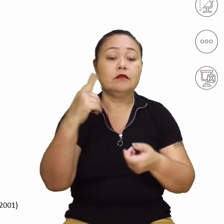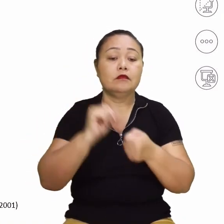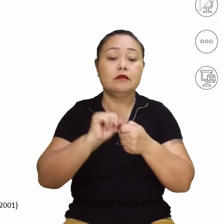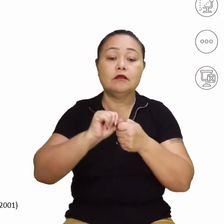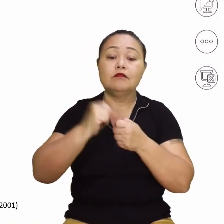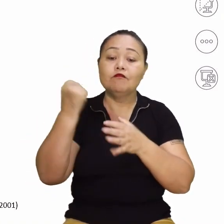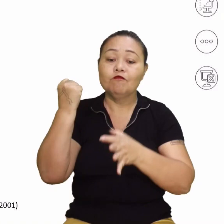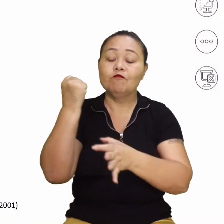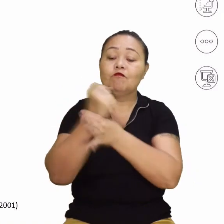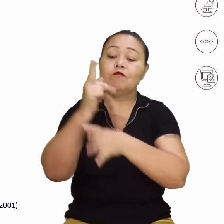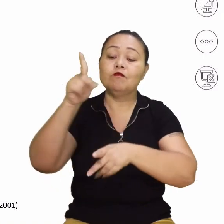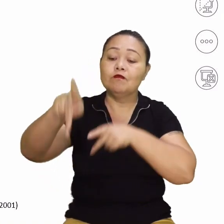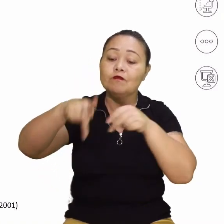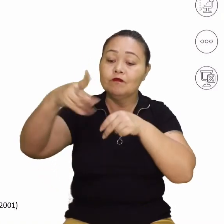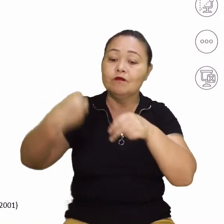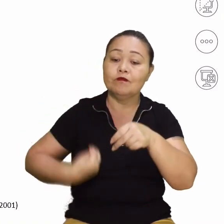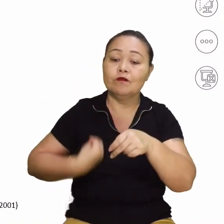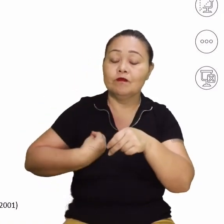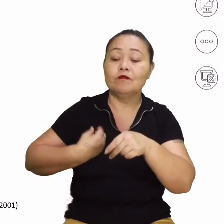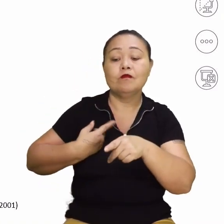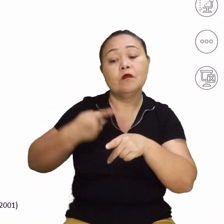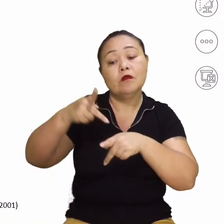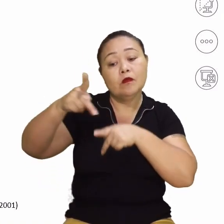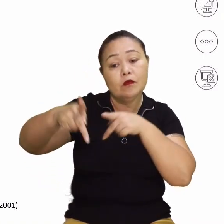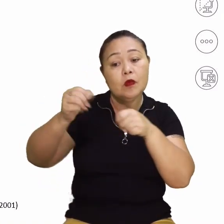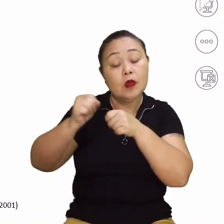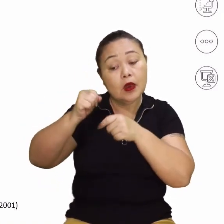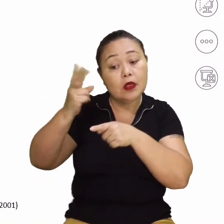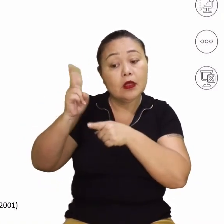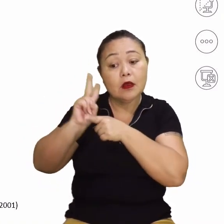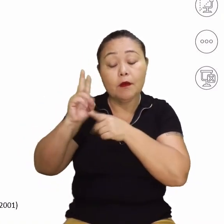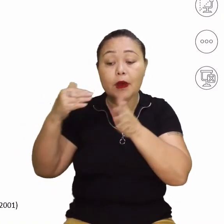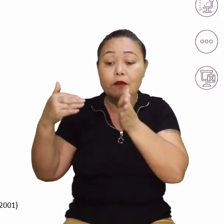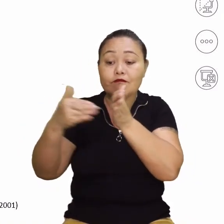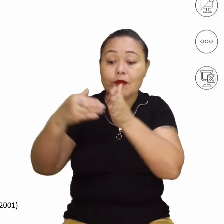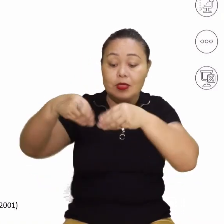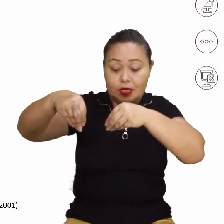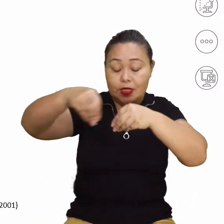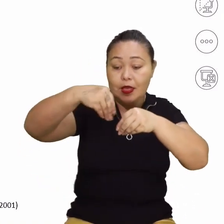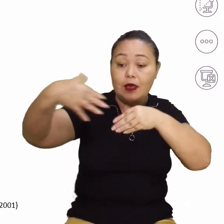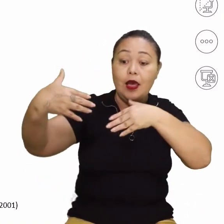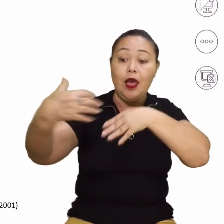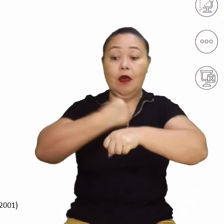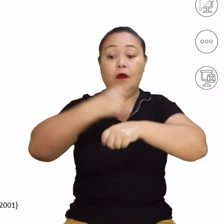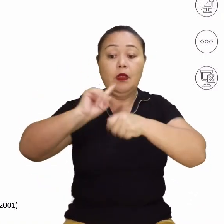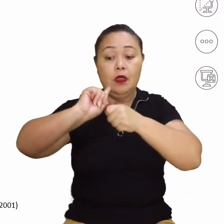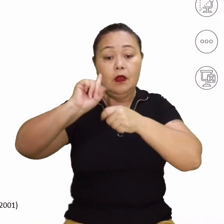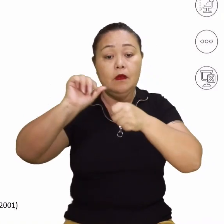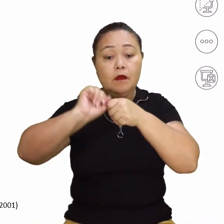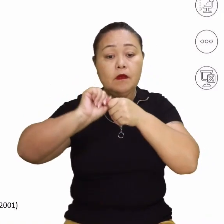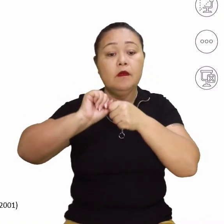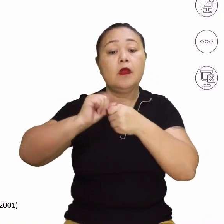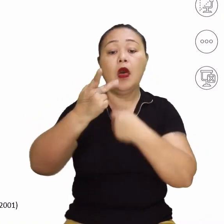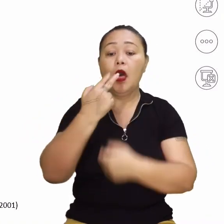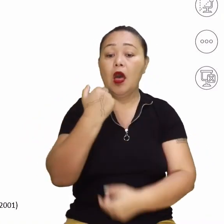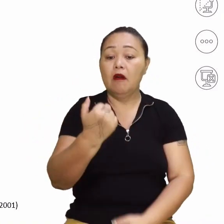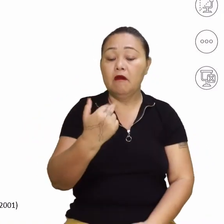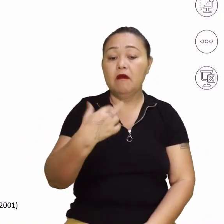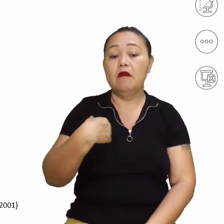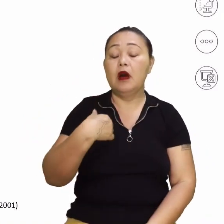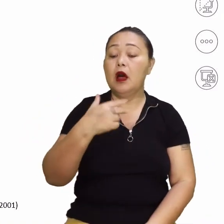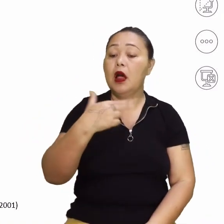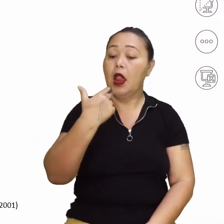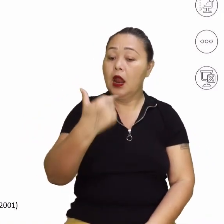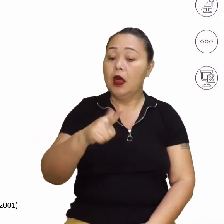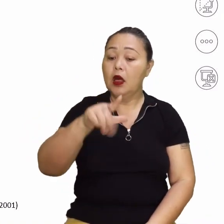assegura a sobrevivência do Povo EA defesa do território fala uma língua tonal e pertencem à família